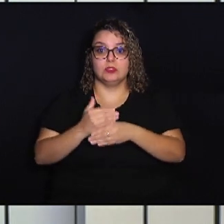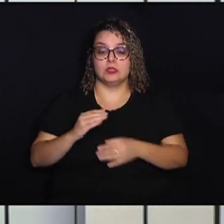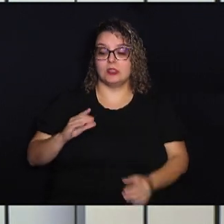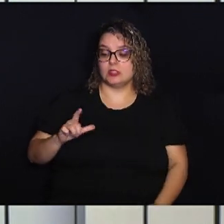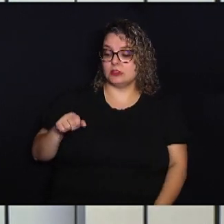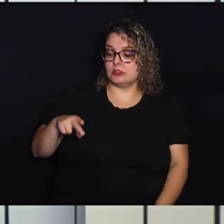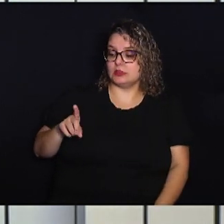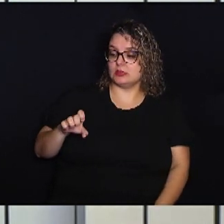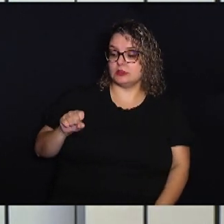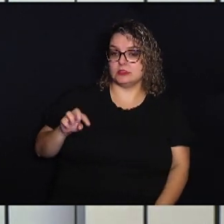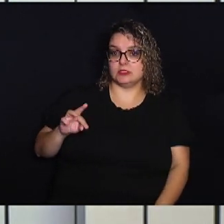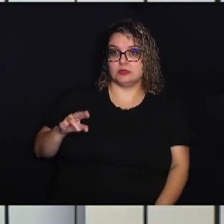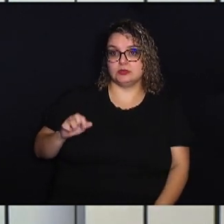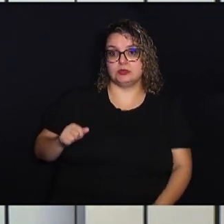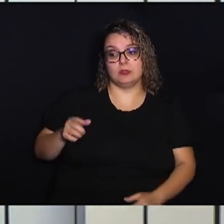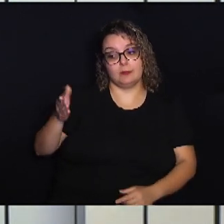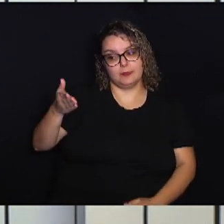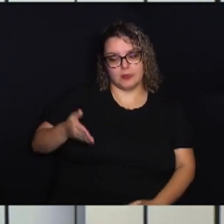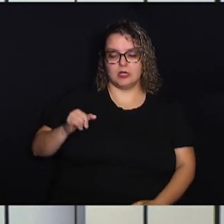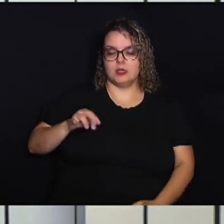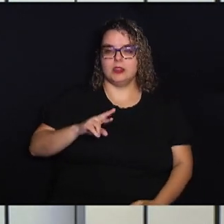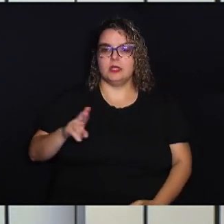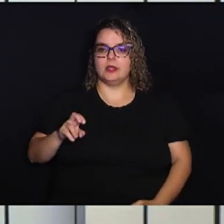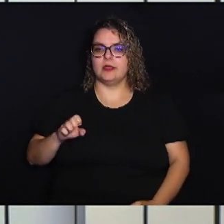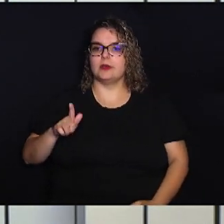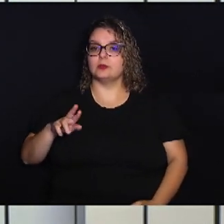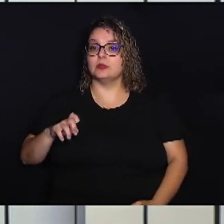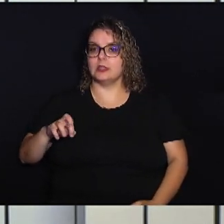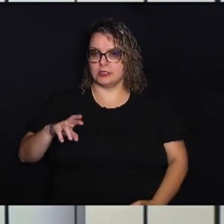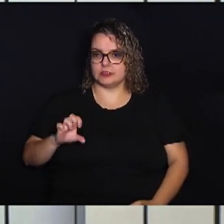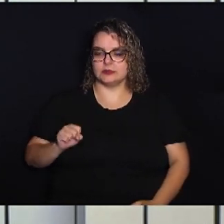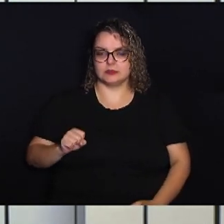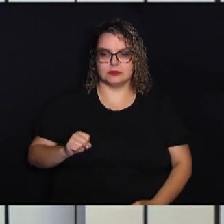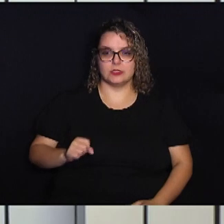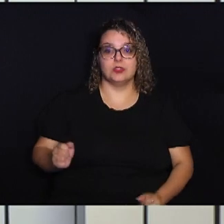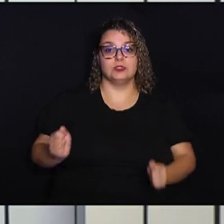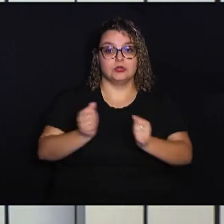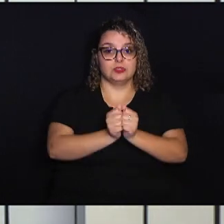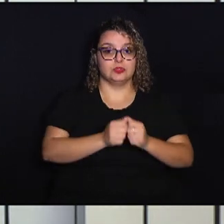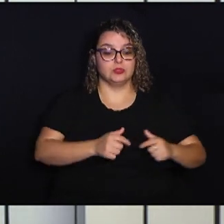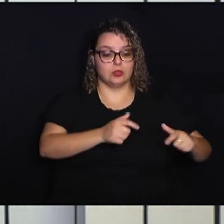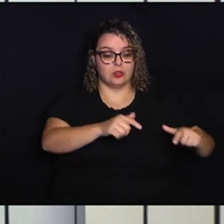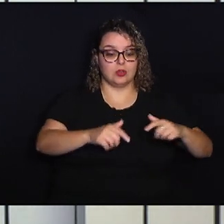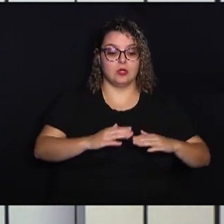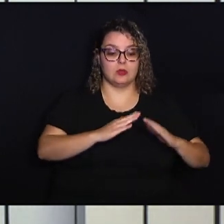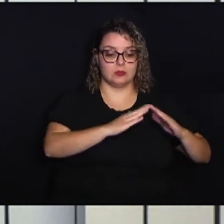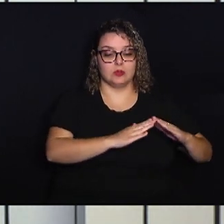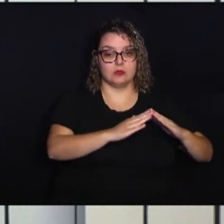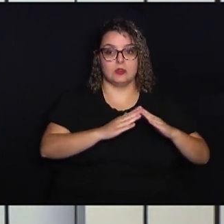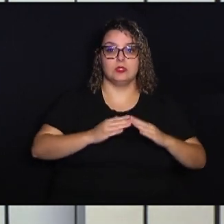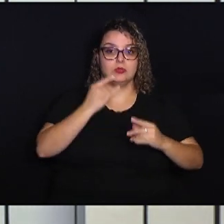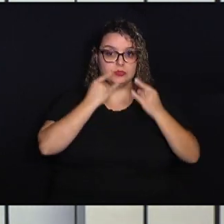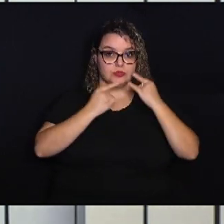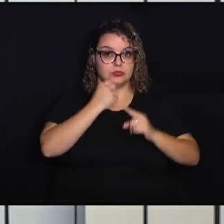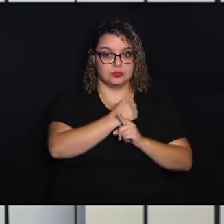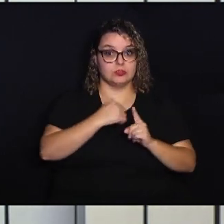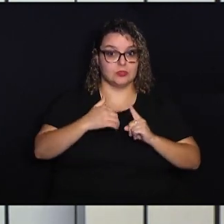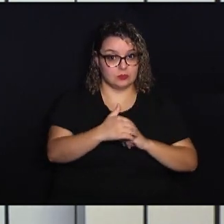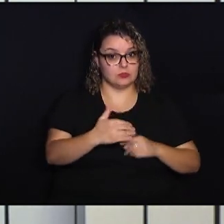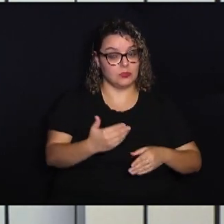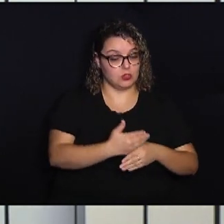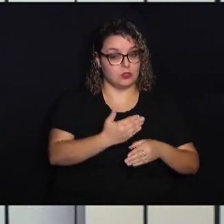malefícios que o uso de drogas traz. O uso de drogas, cigarro e álcool. Então, esse é o principal objetivo, é mostrar